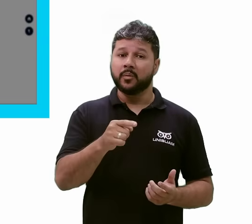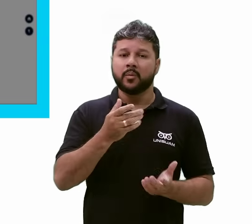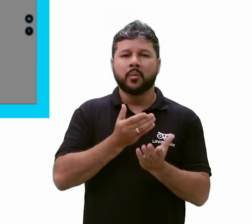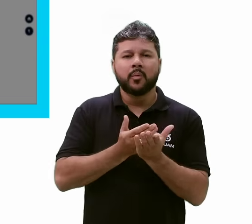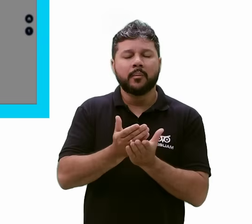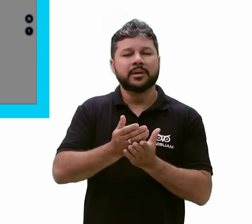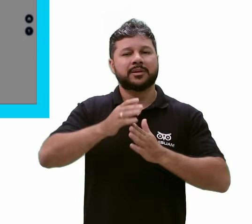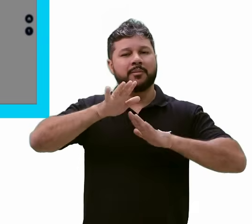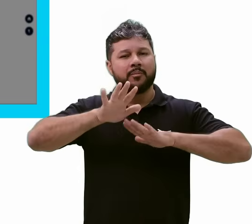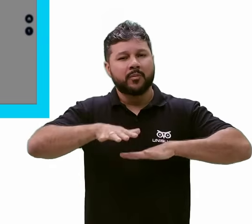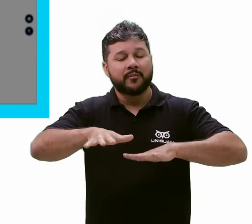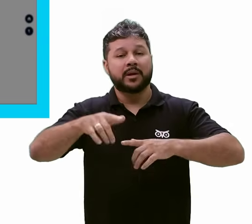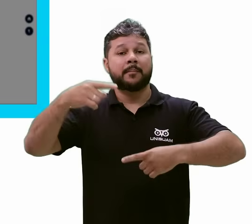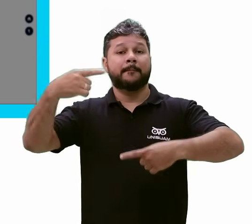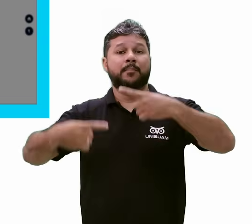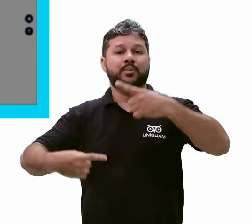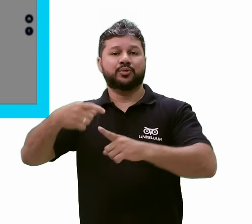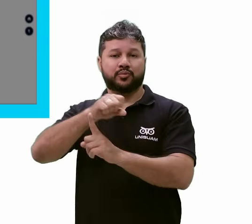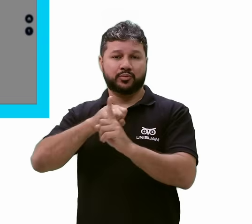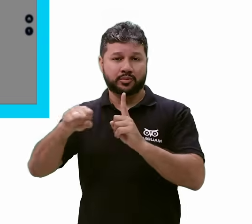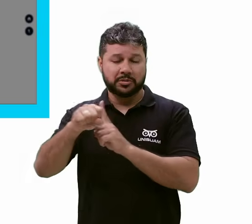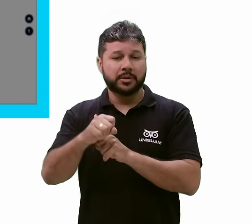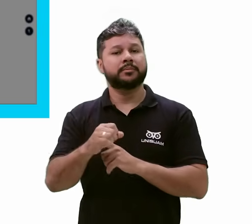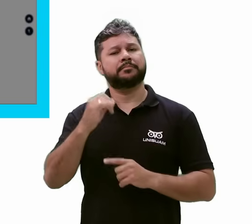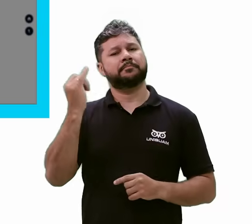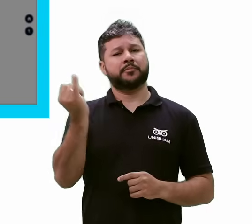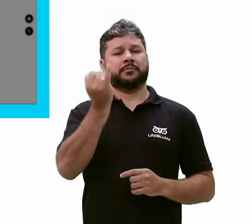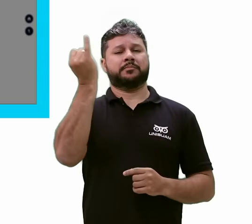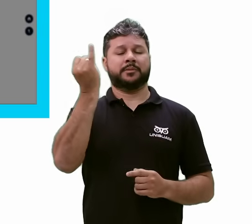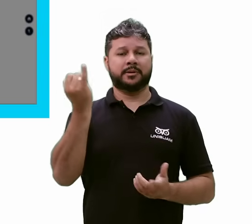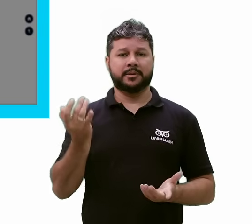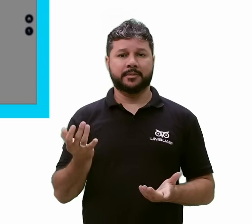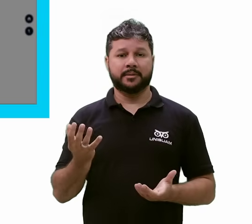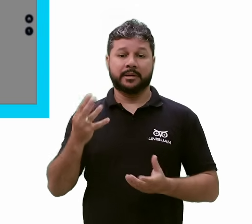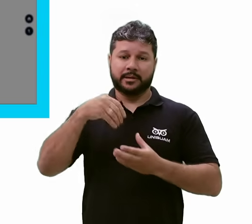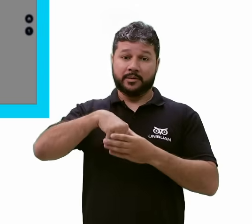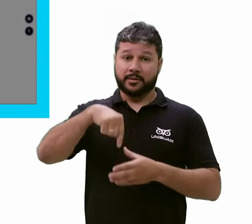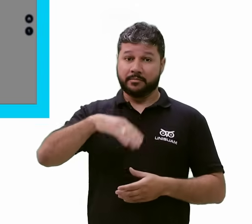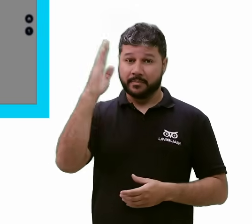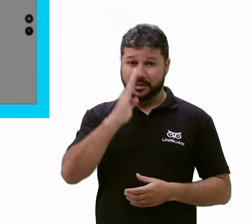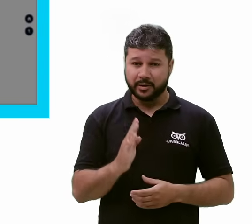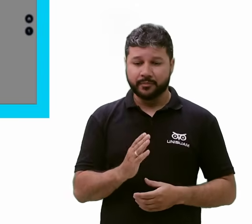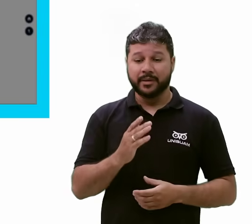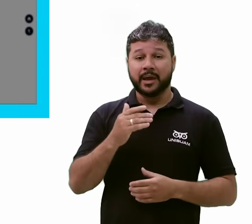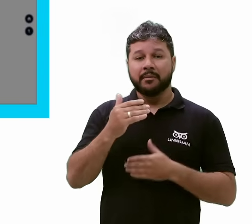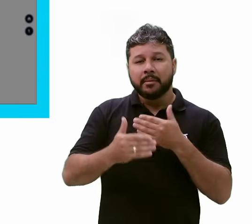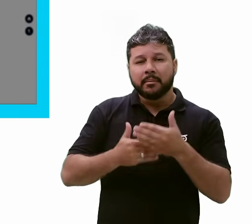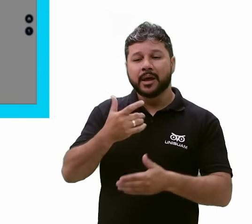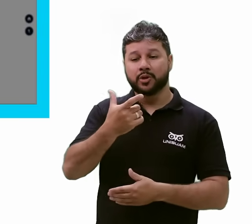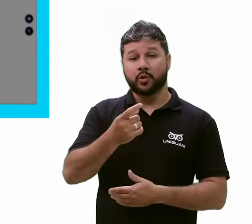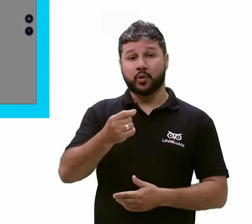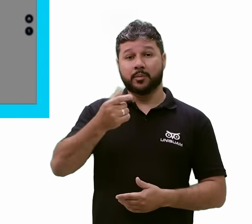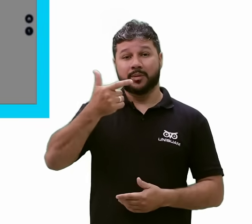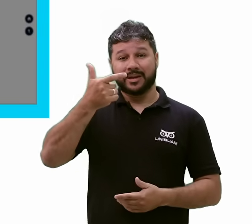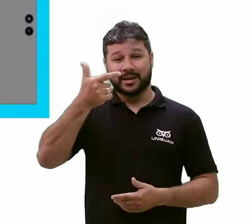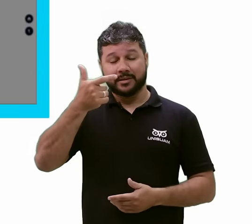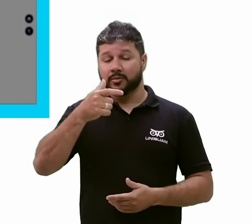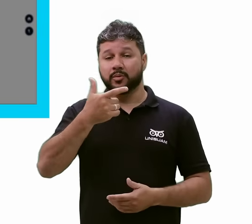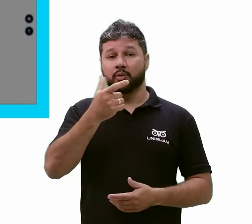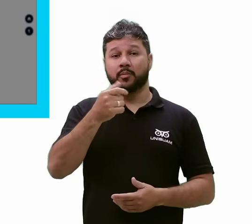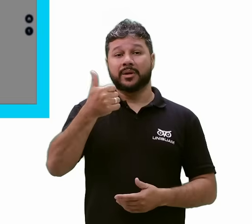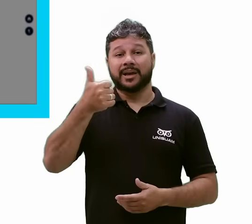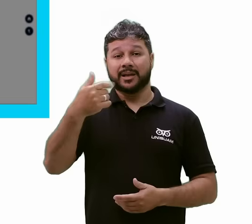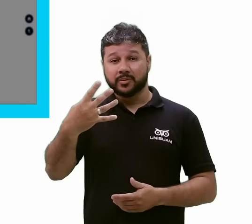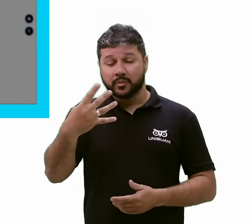aí a gente começa a ter um movimento político-social muito importante dentro do Brasil. Em 2014, a